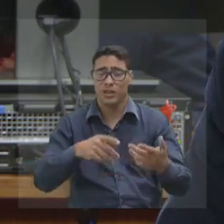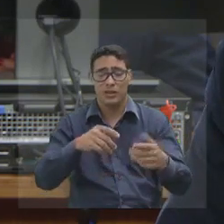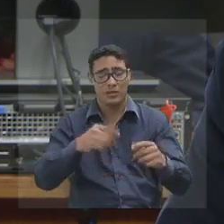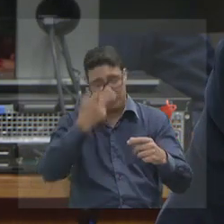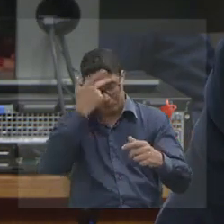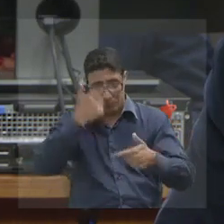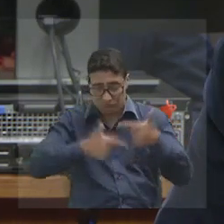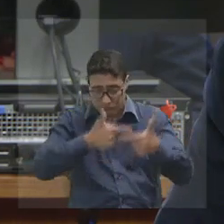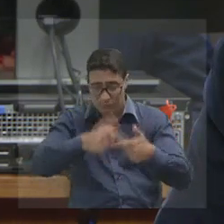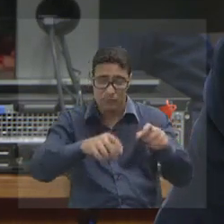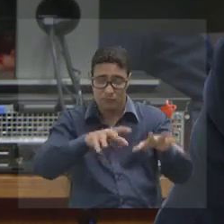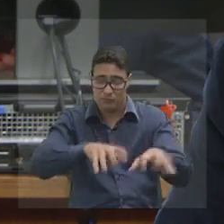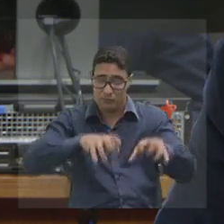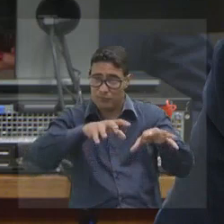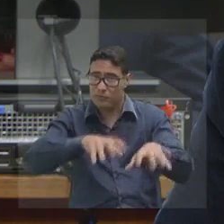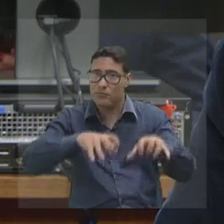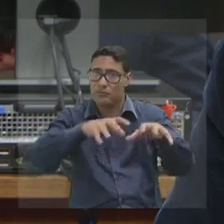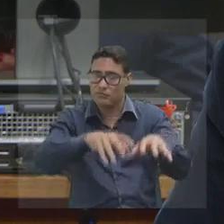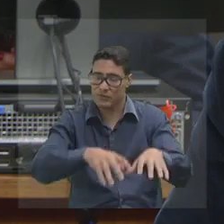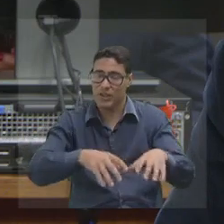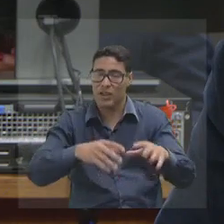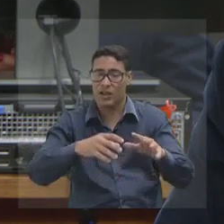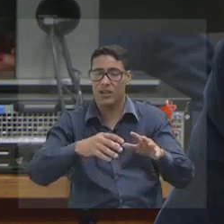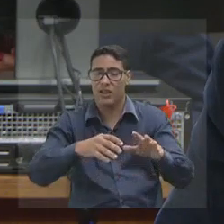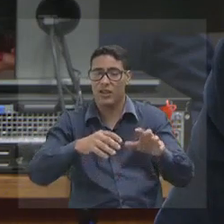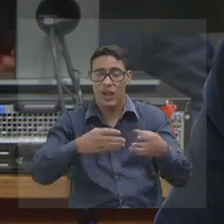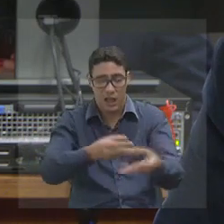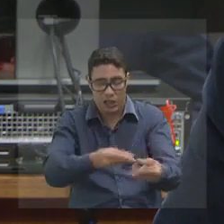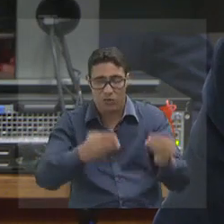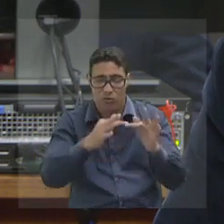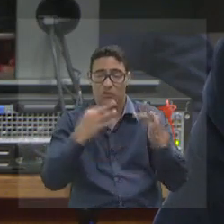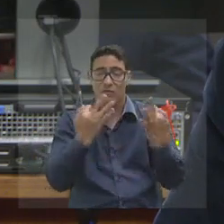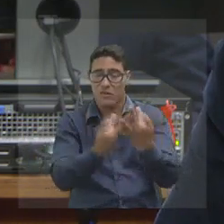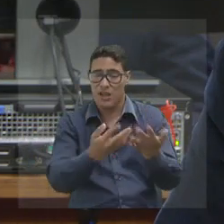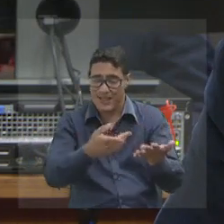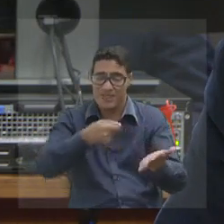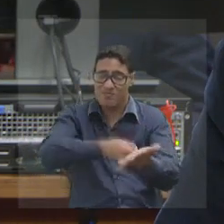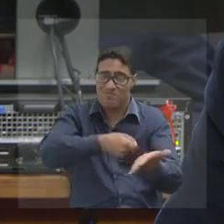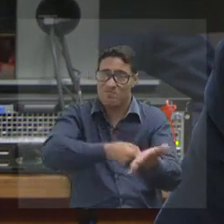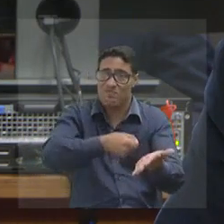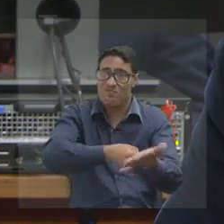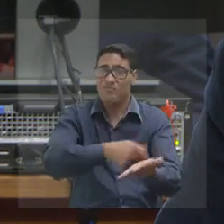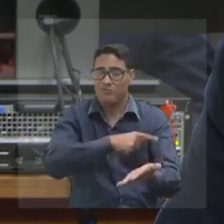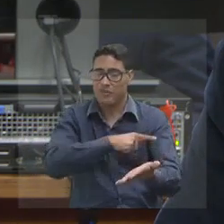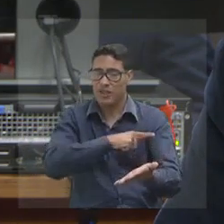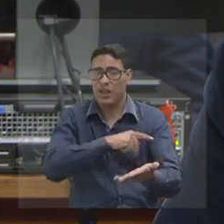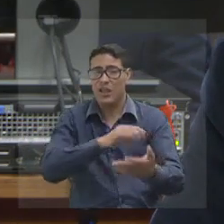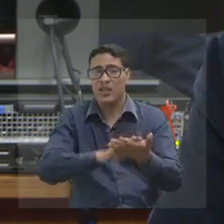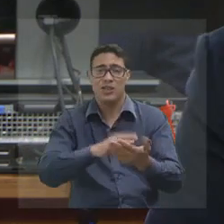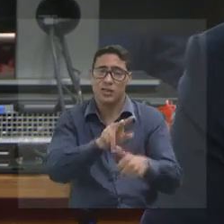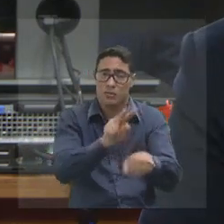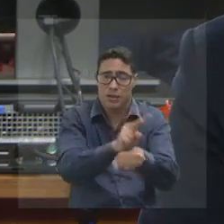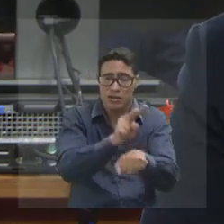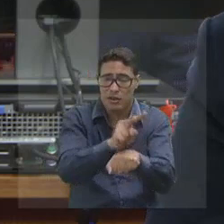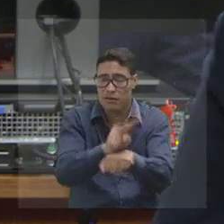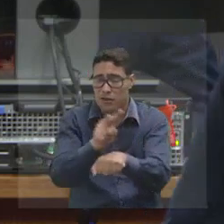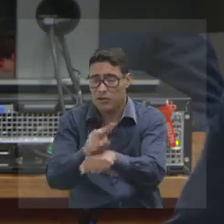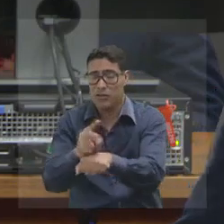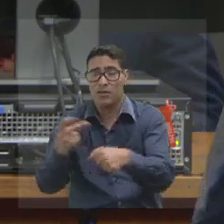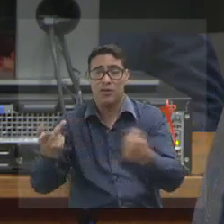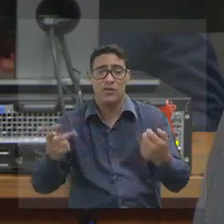é da agricultura familiar em relação a preservação em relação à